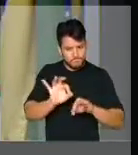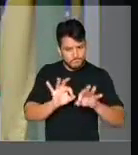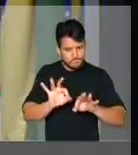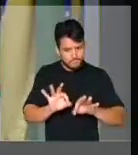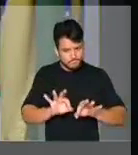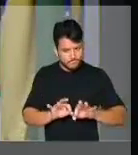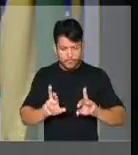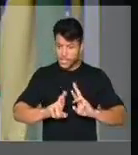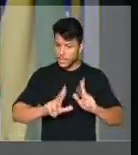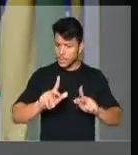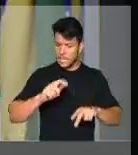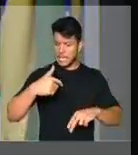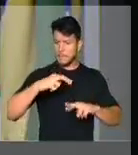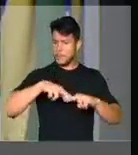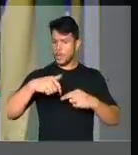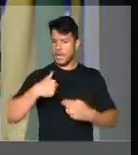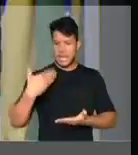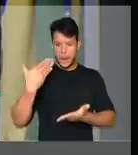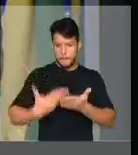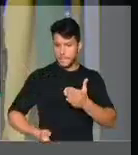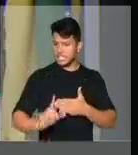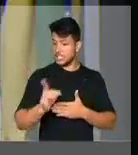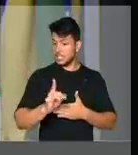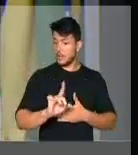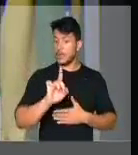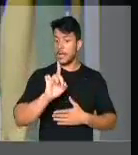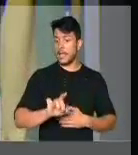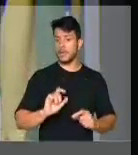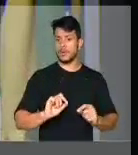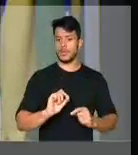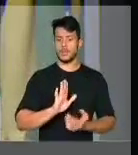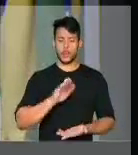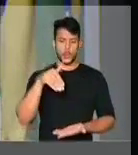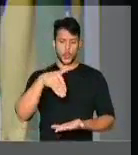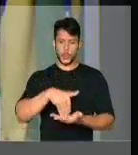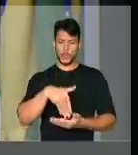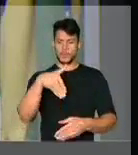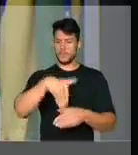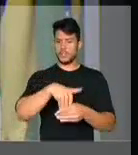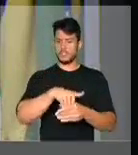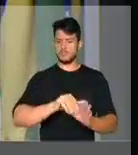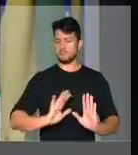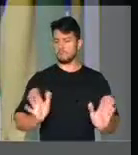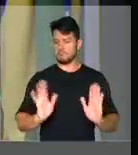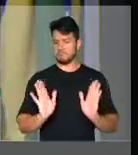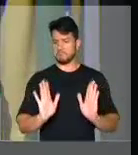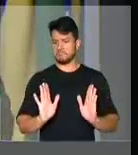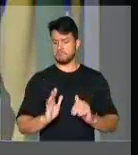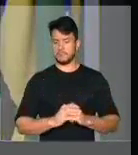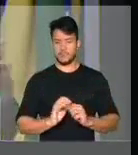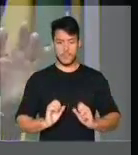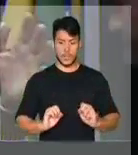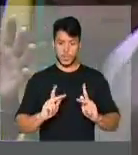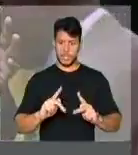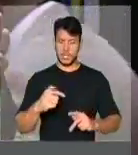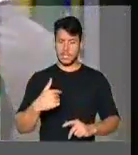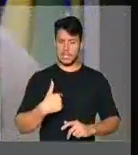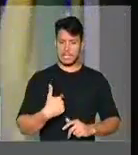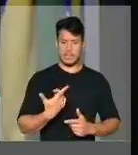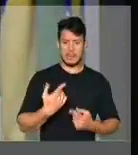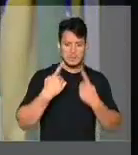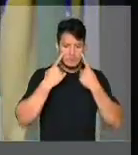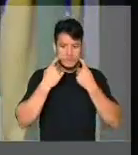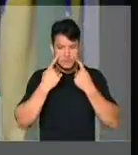perdedor, que eu disse e repito, era a minha última eleição, não fazia o menor sentido eu estar aqui